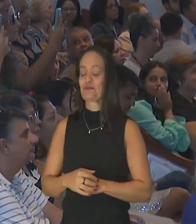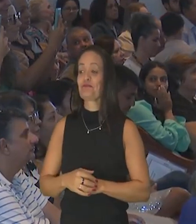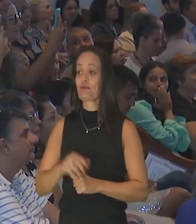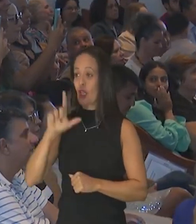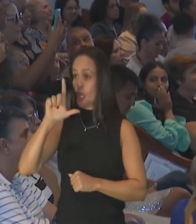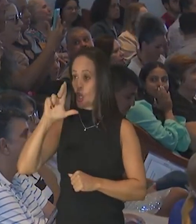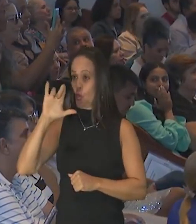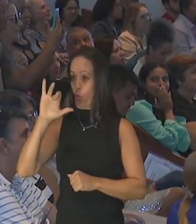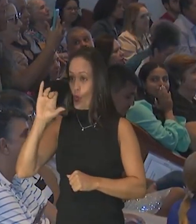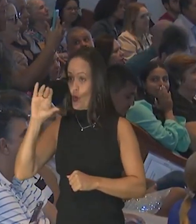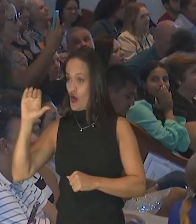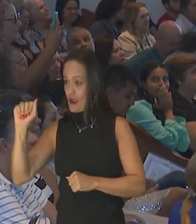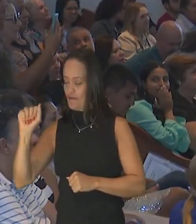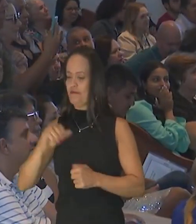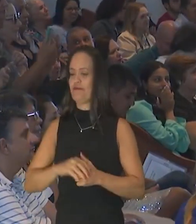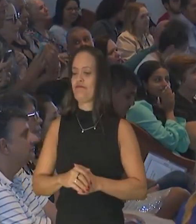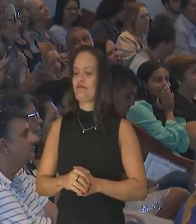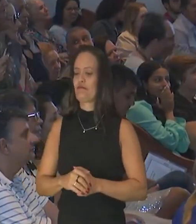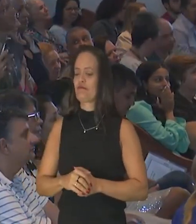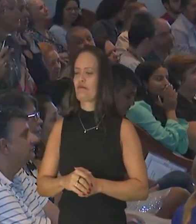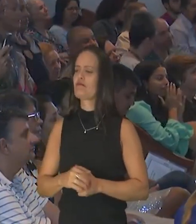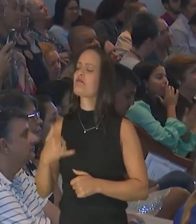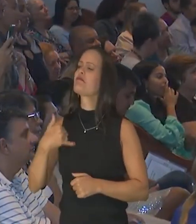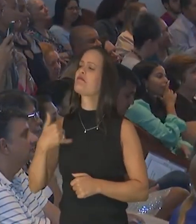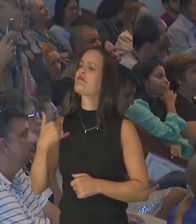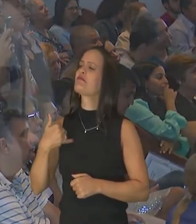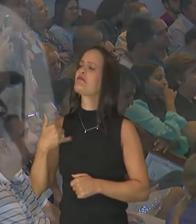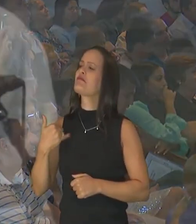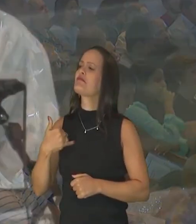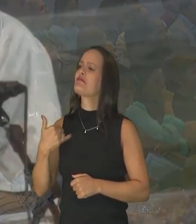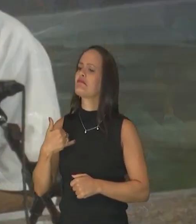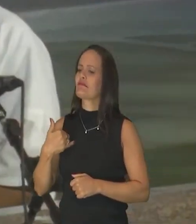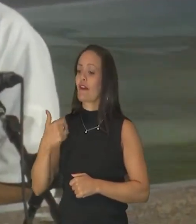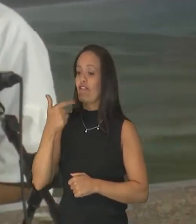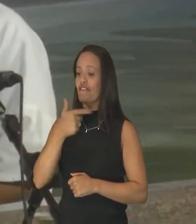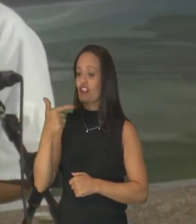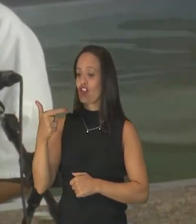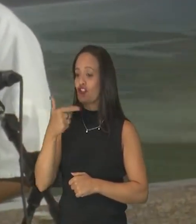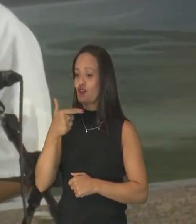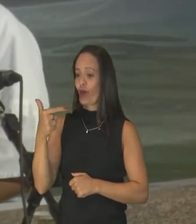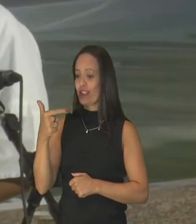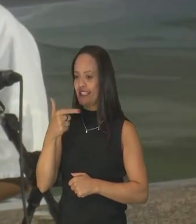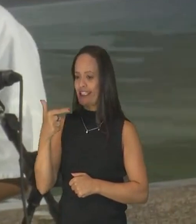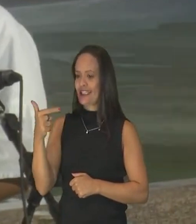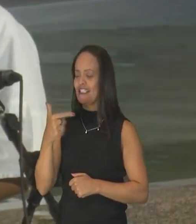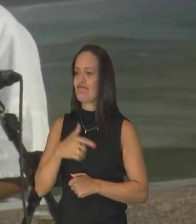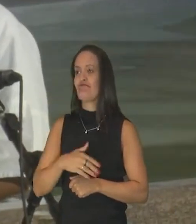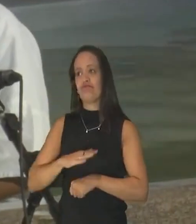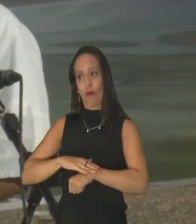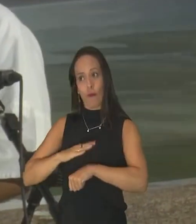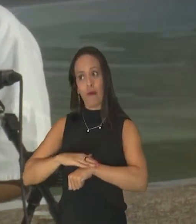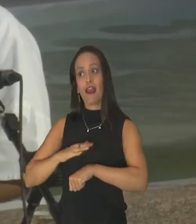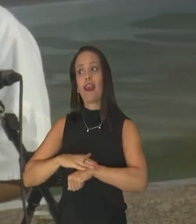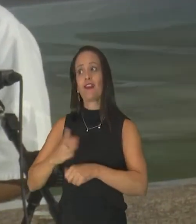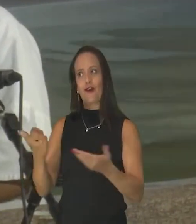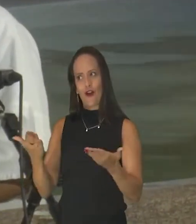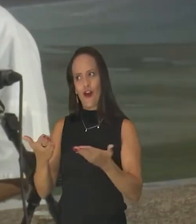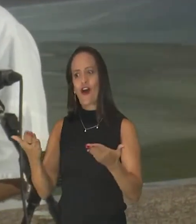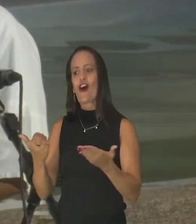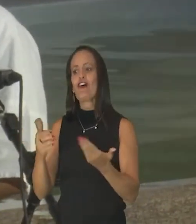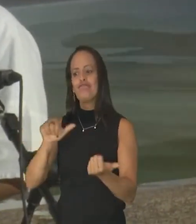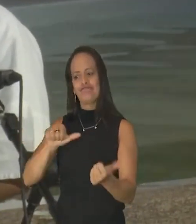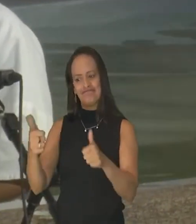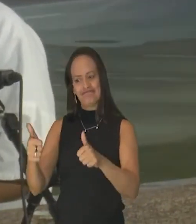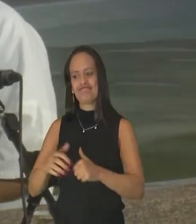Luca, você tem quantos anos, Luca? 22. 22. Chegou o momento. Chegou